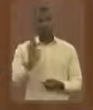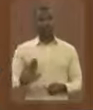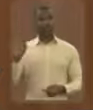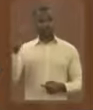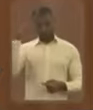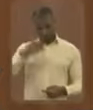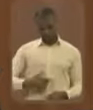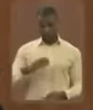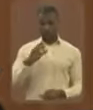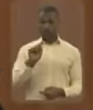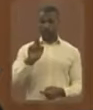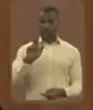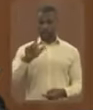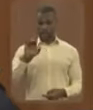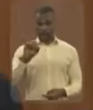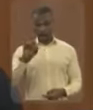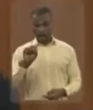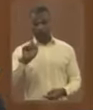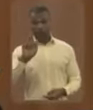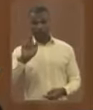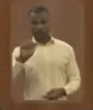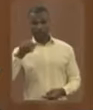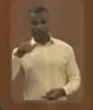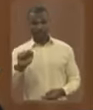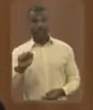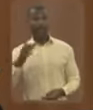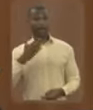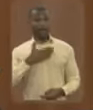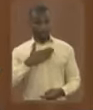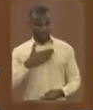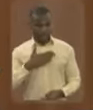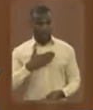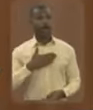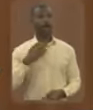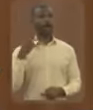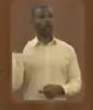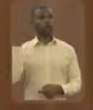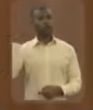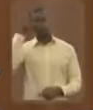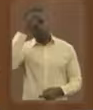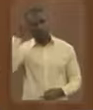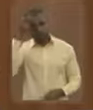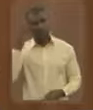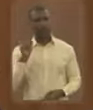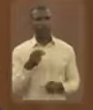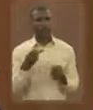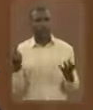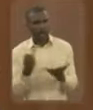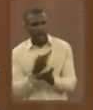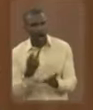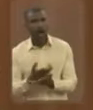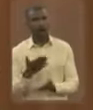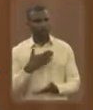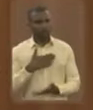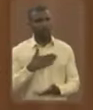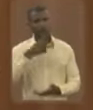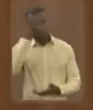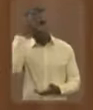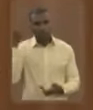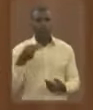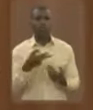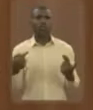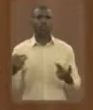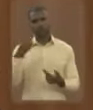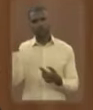é Carlos grana quem é candidato tem que ser avaliado do meu governo vê se no meu governo tem algum escândalo vê se no meu governo tem algo a ser